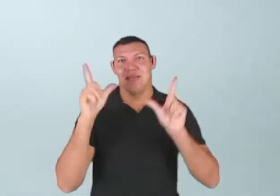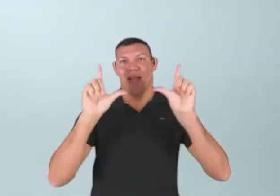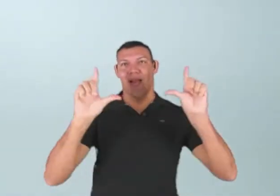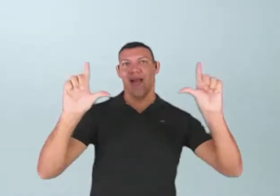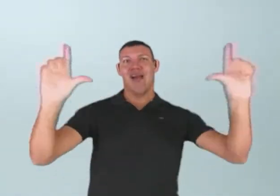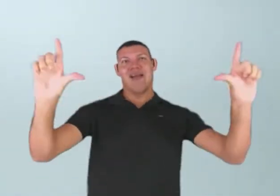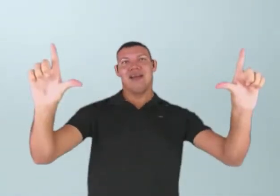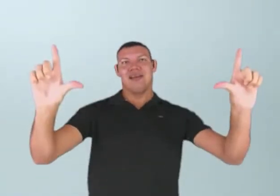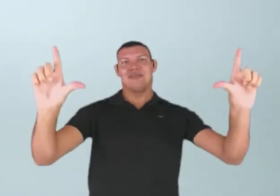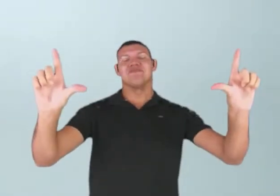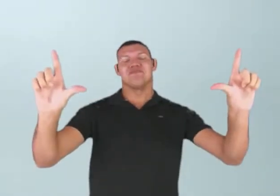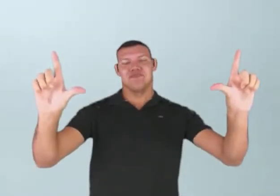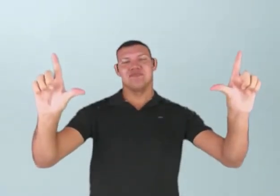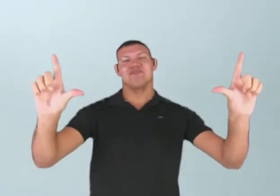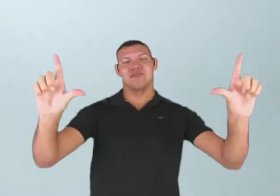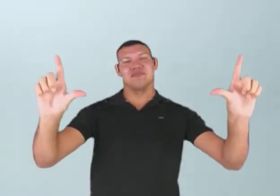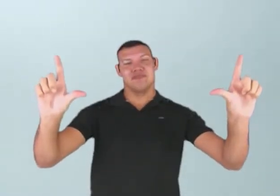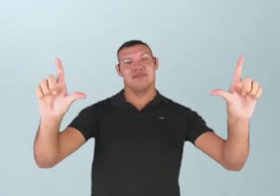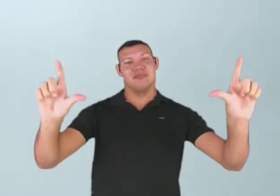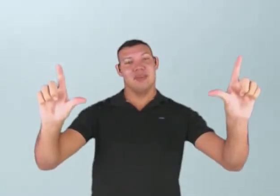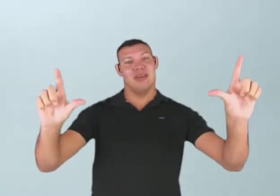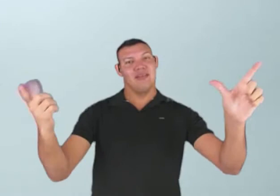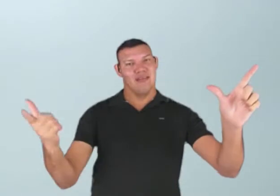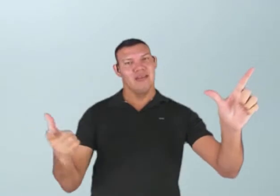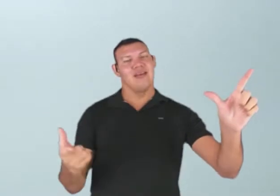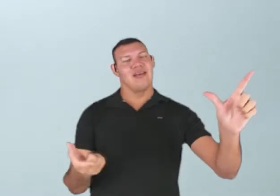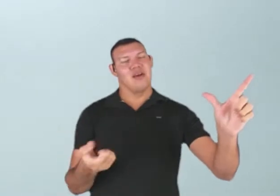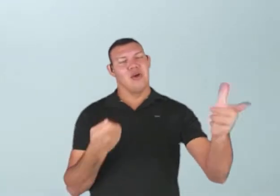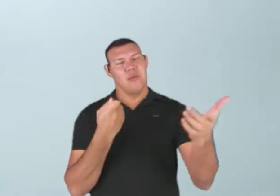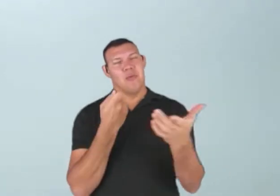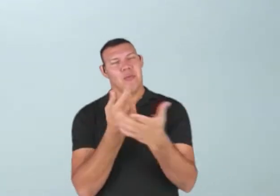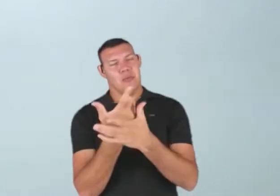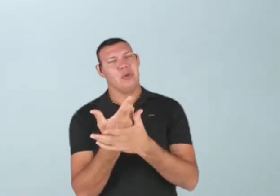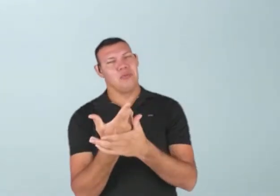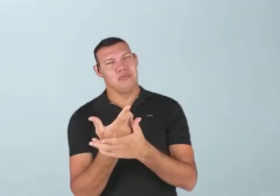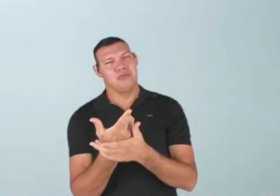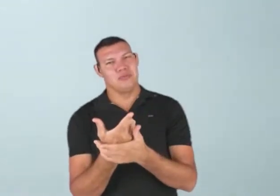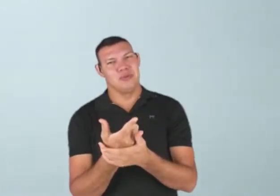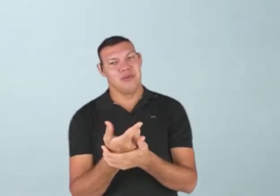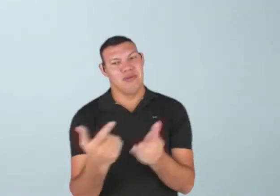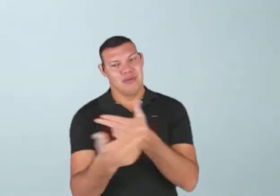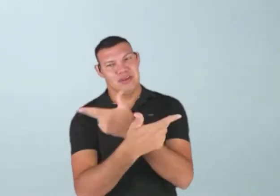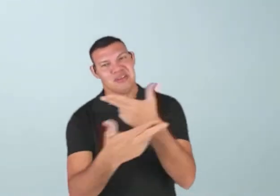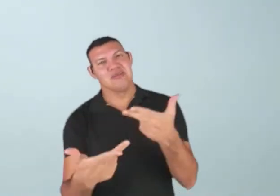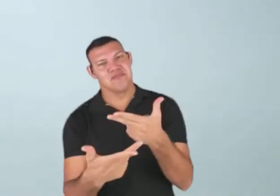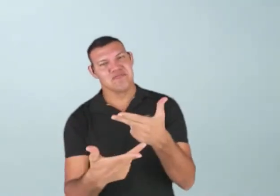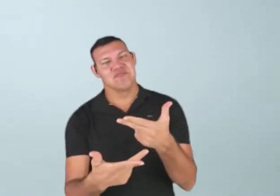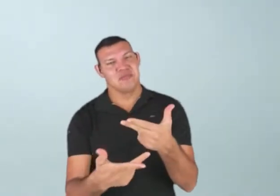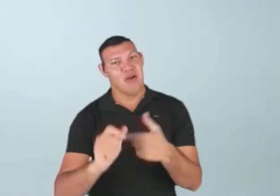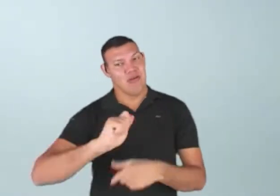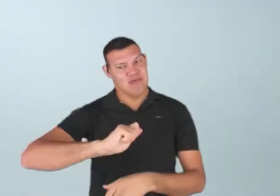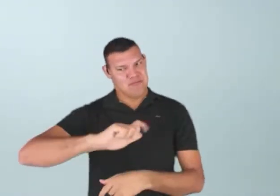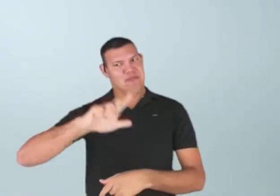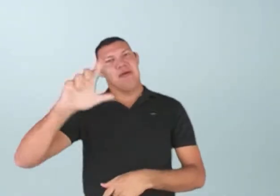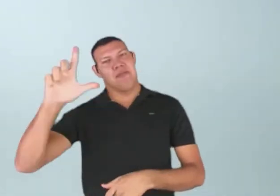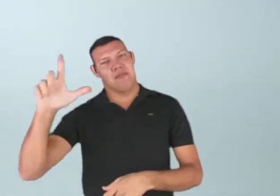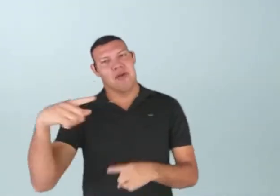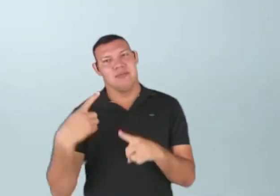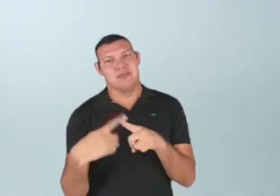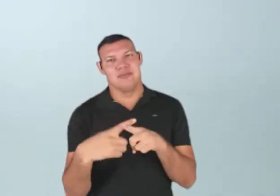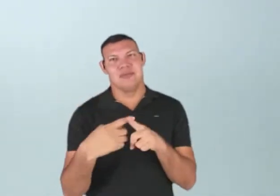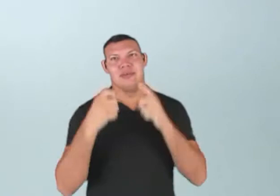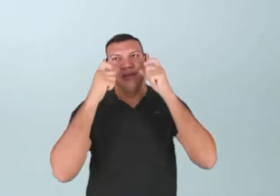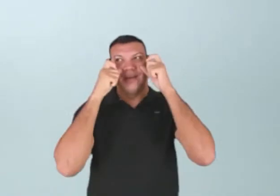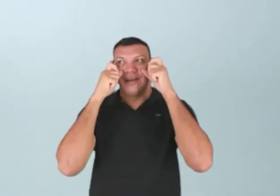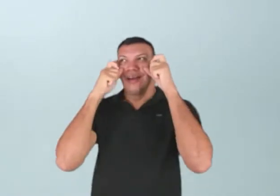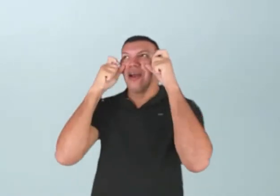outdoor, as chances de comprar o serviço ou produto aumenta e muito, não é verdade? Porque chama a